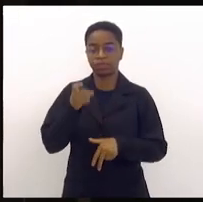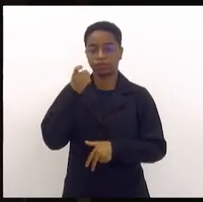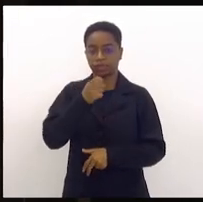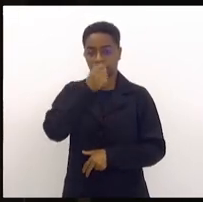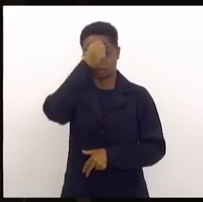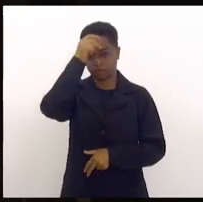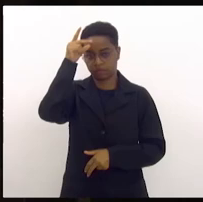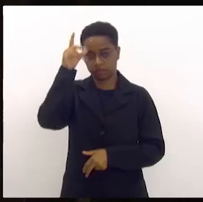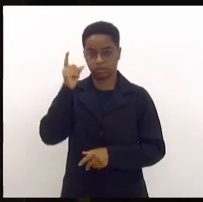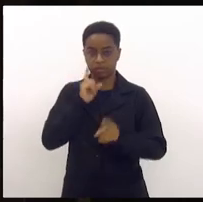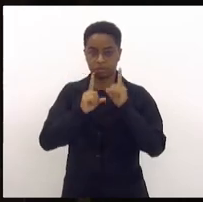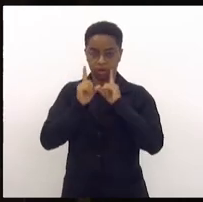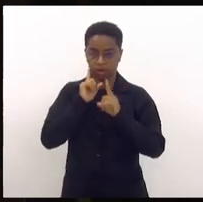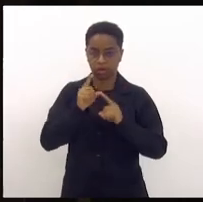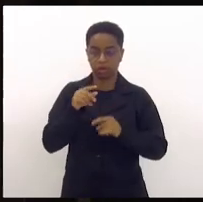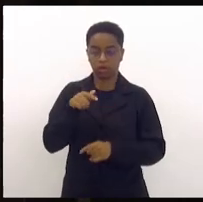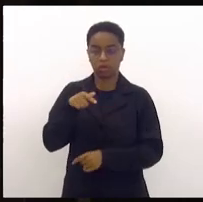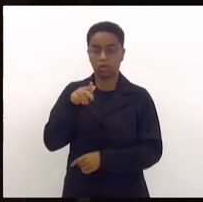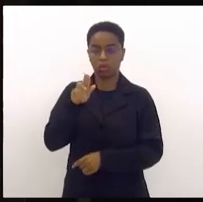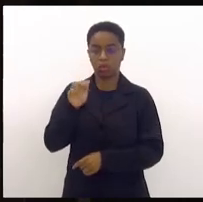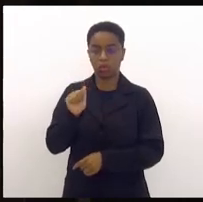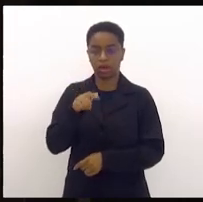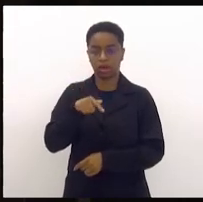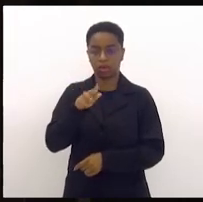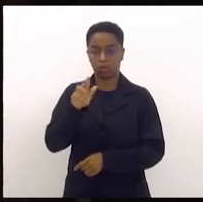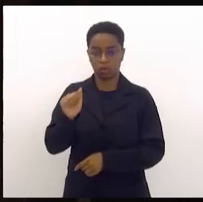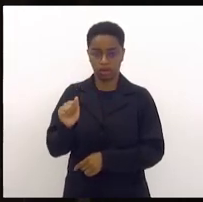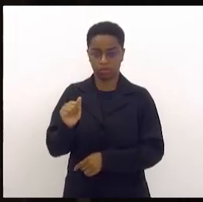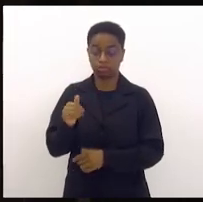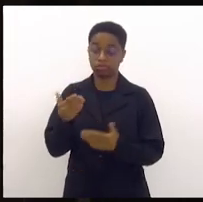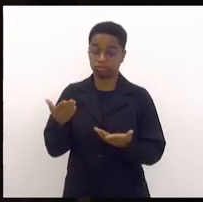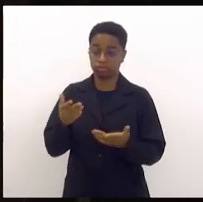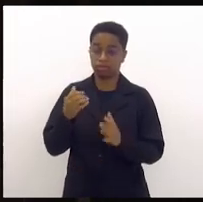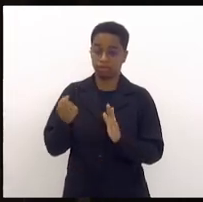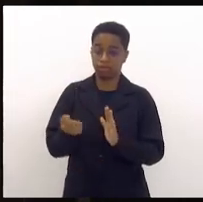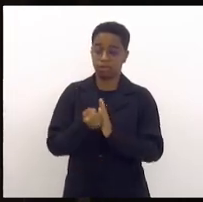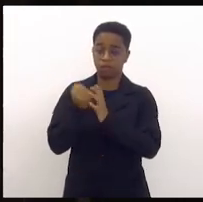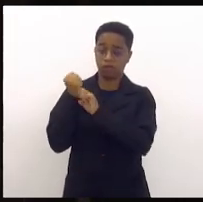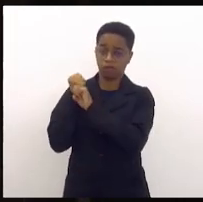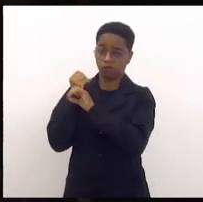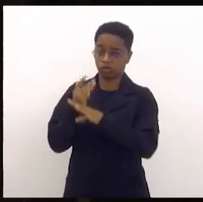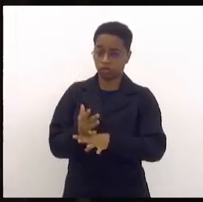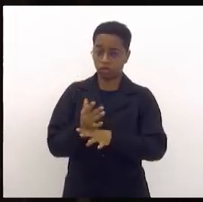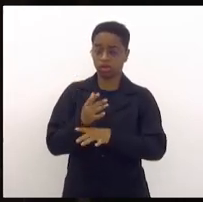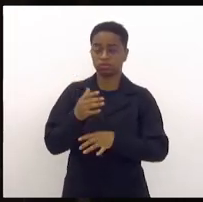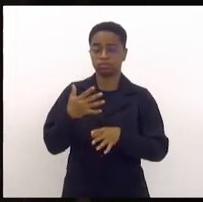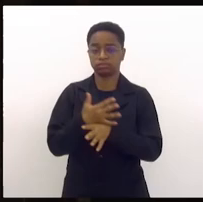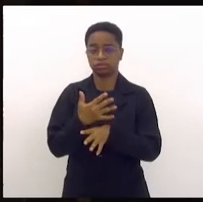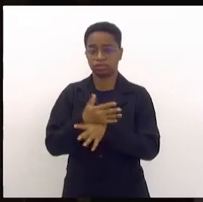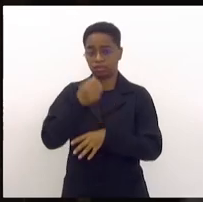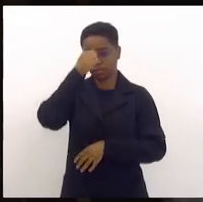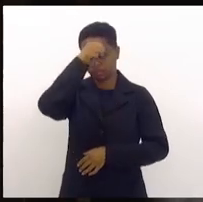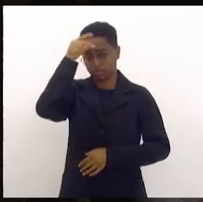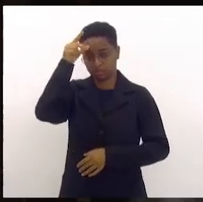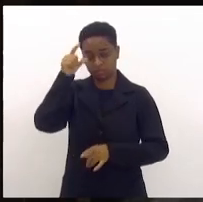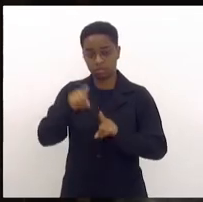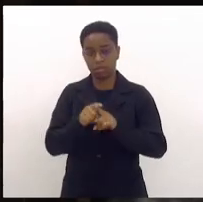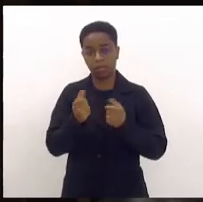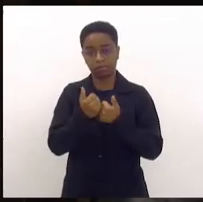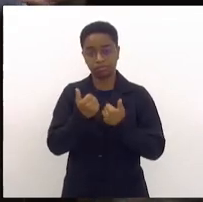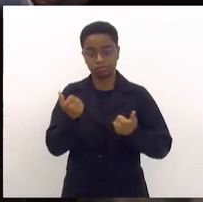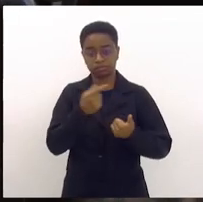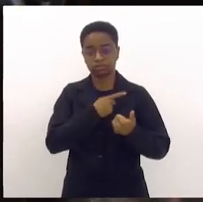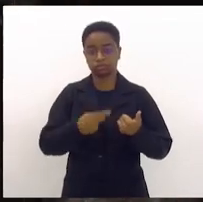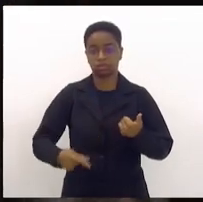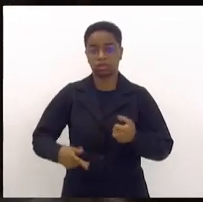Maricá, vulgo Quaquá, essa figura folclórica do município de Maricá, que é vice-presidente nacional do